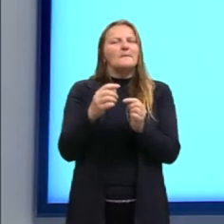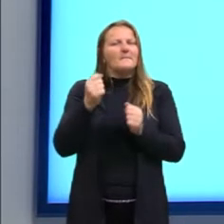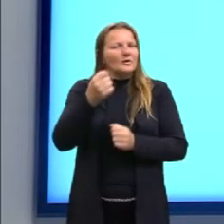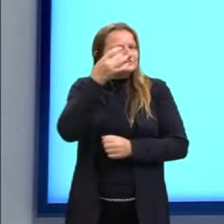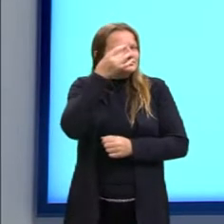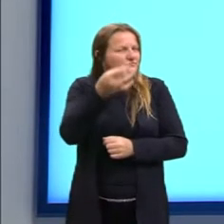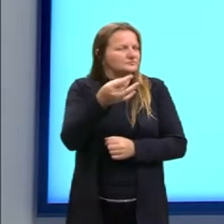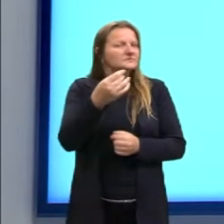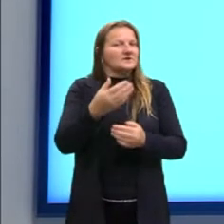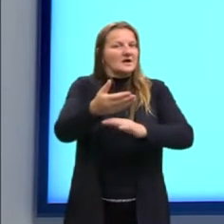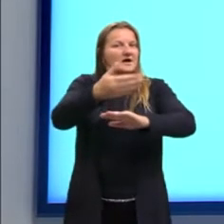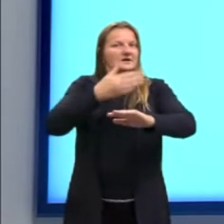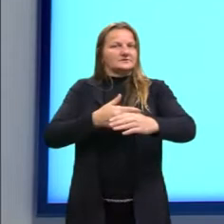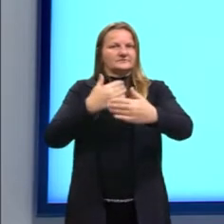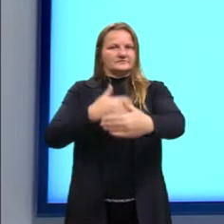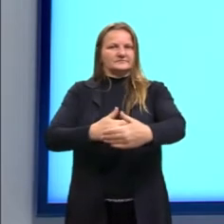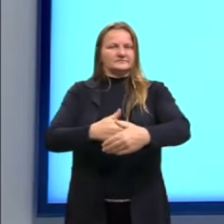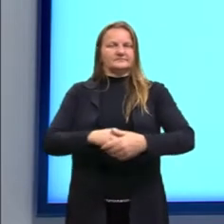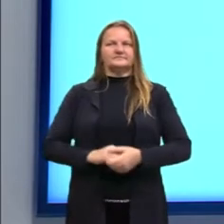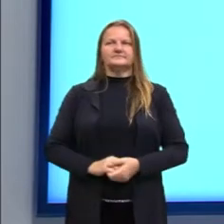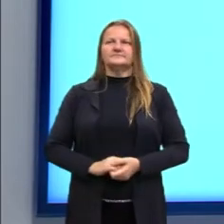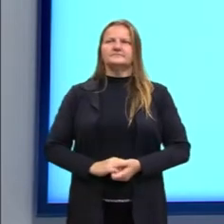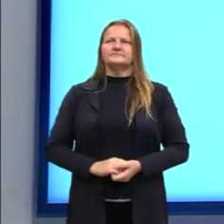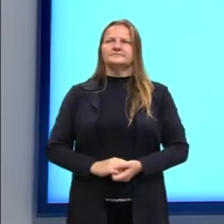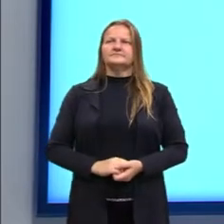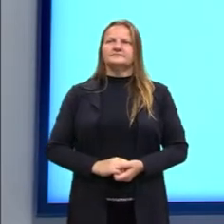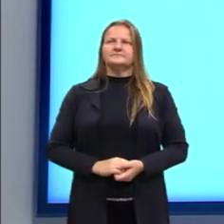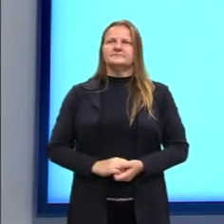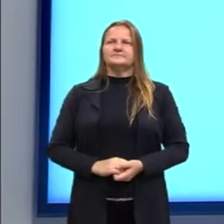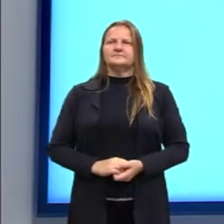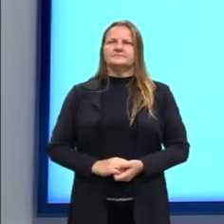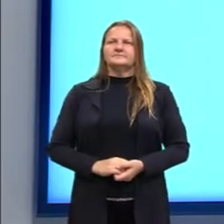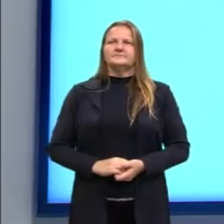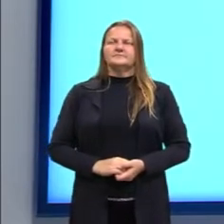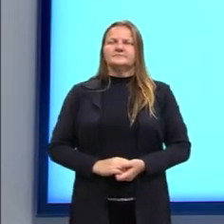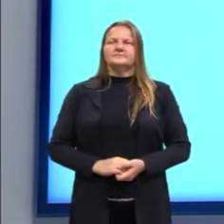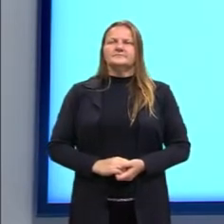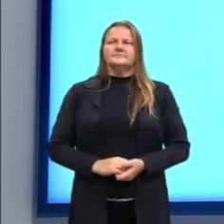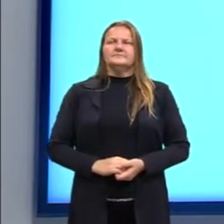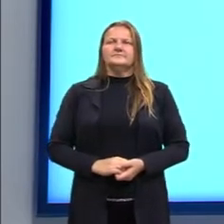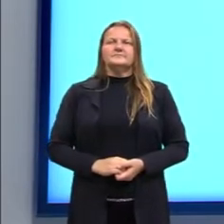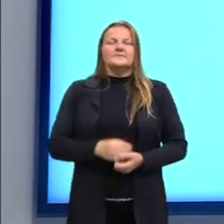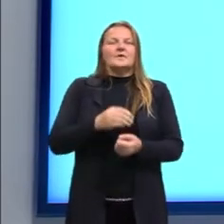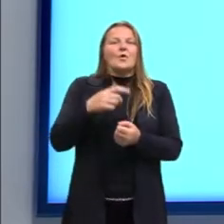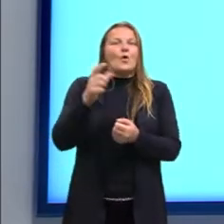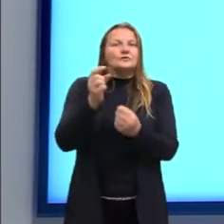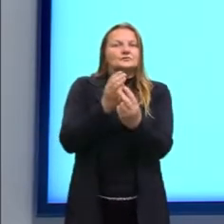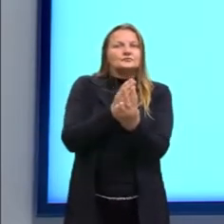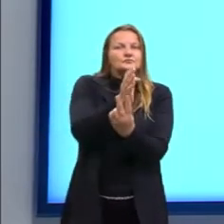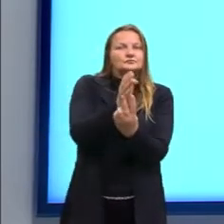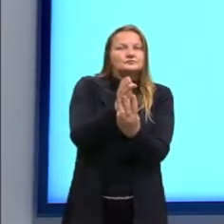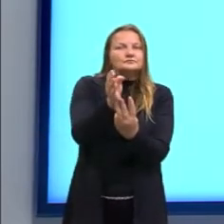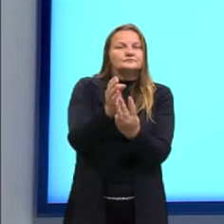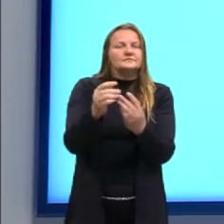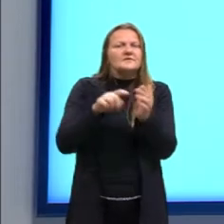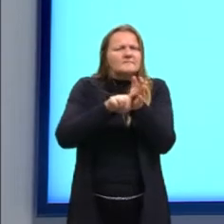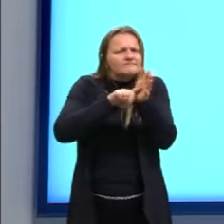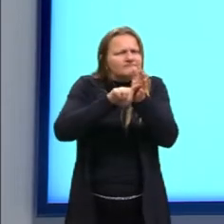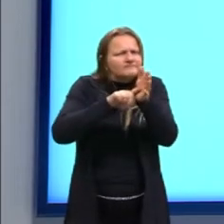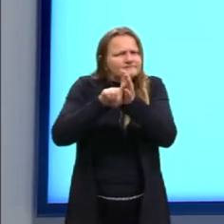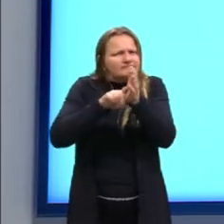tudo isso ainda antes da prova. Próximo eixo aí, a gente vai falar sobre